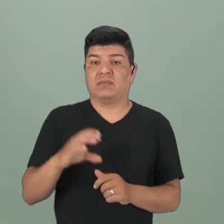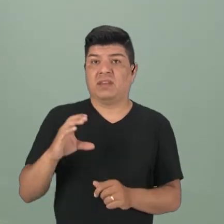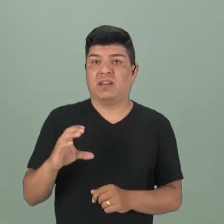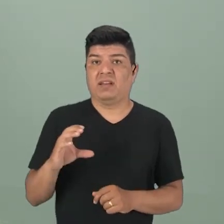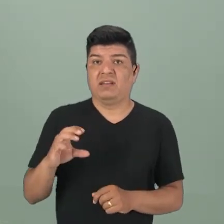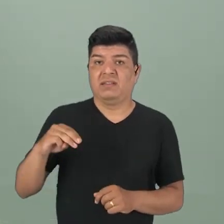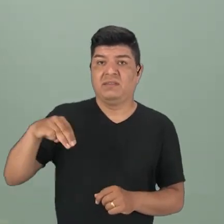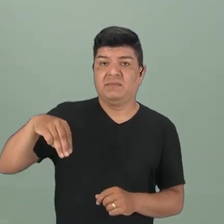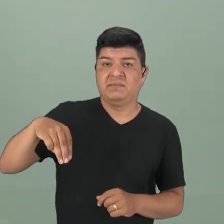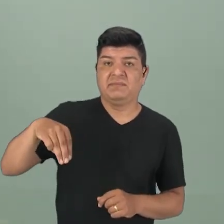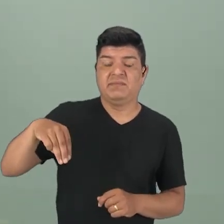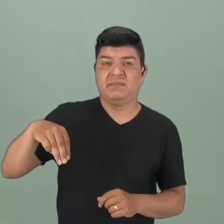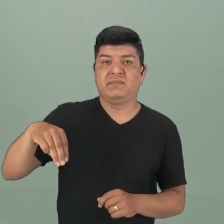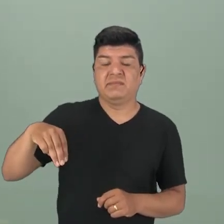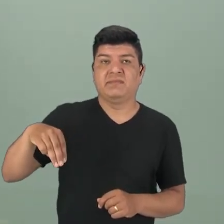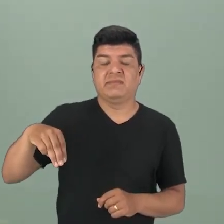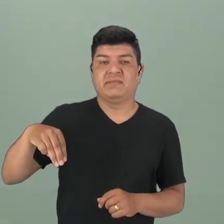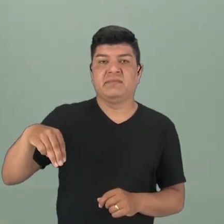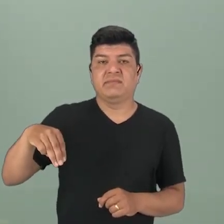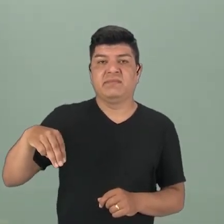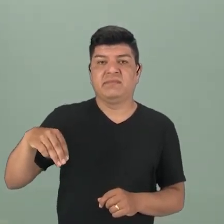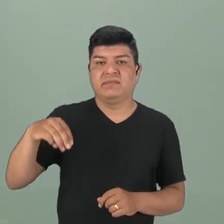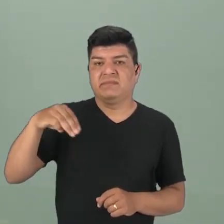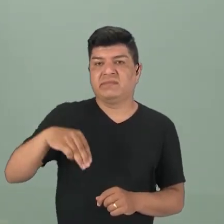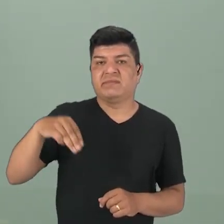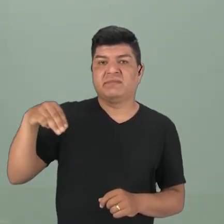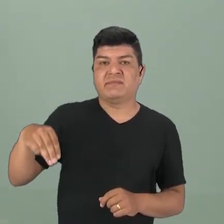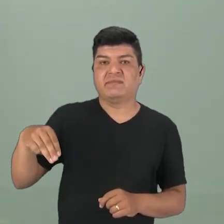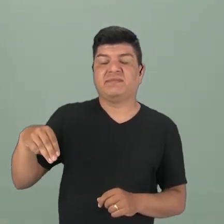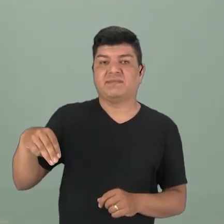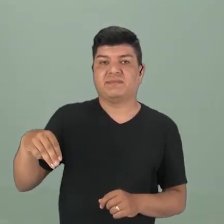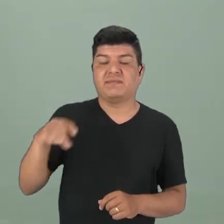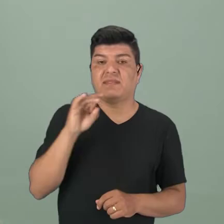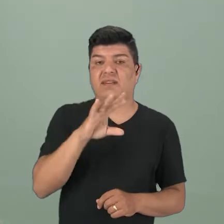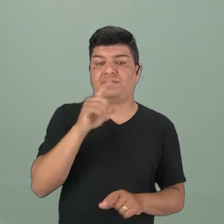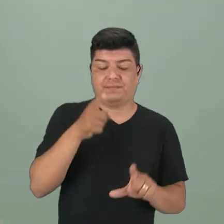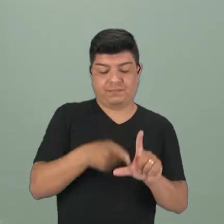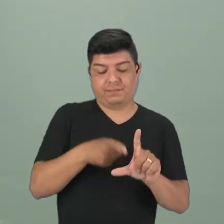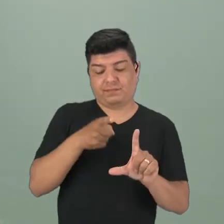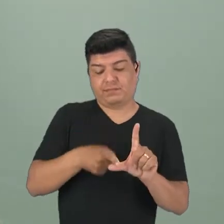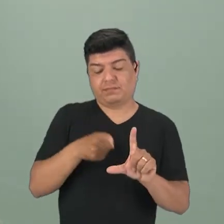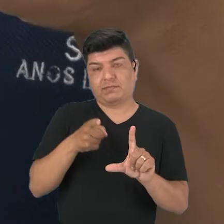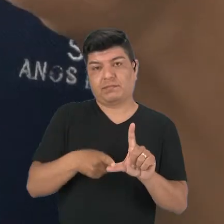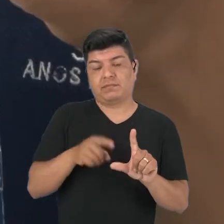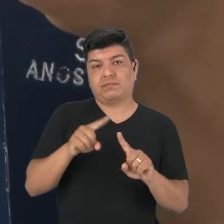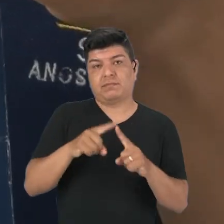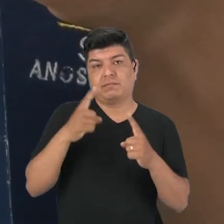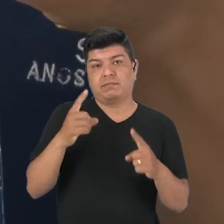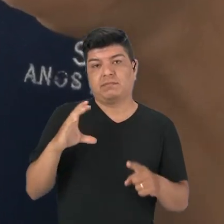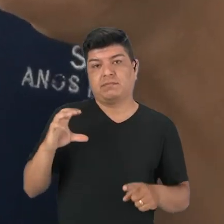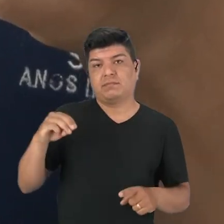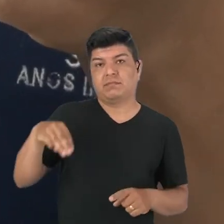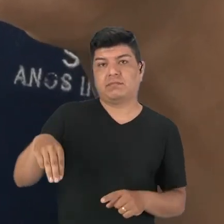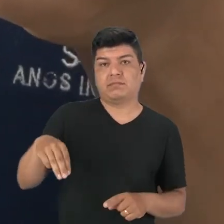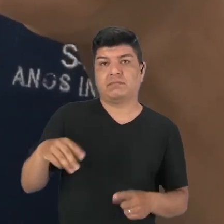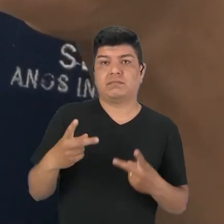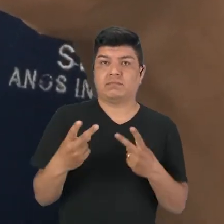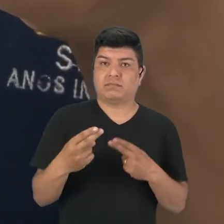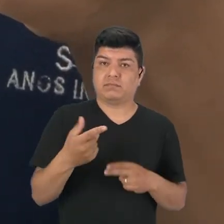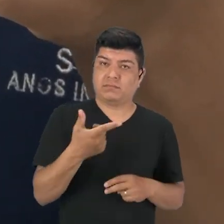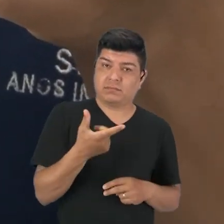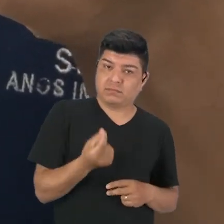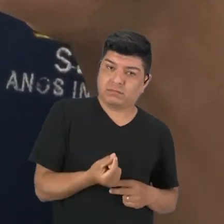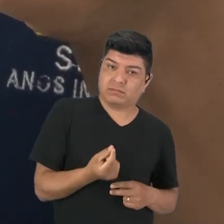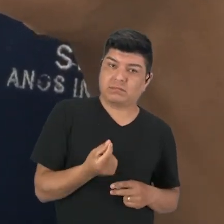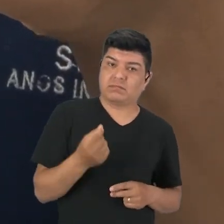centímetro, professora. Então, milímetros é cada tracinho desse, né? Mas centímetros eu ia dizer 20. Ah, tem